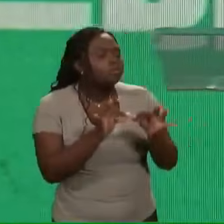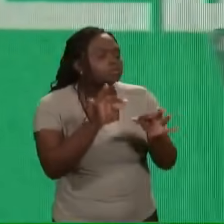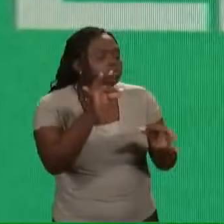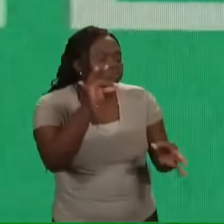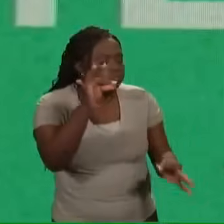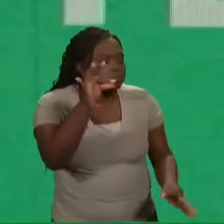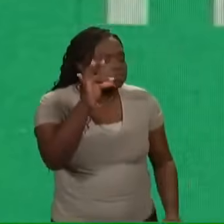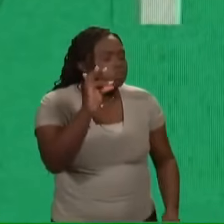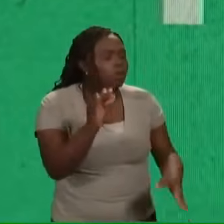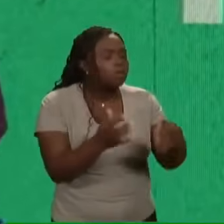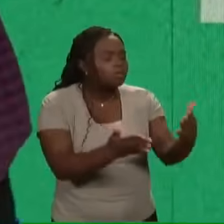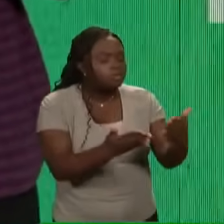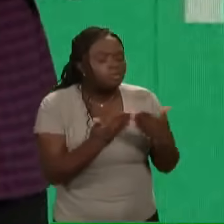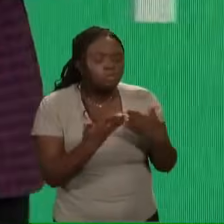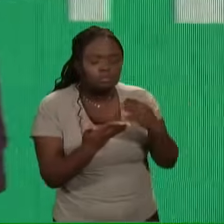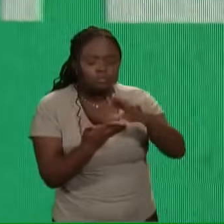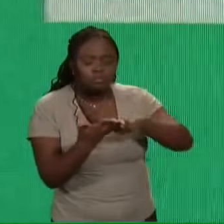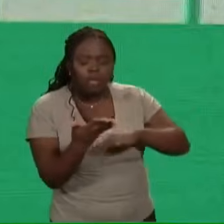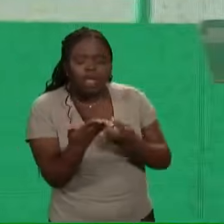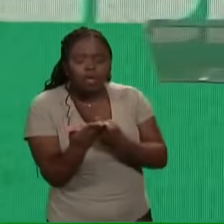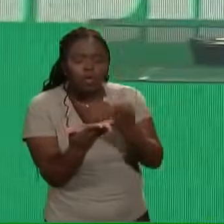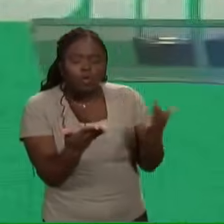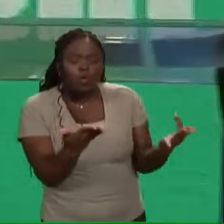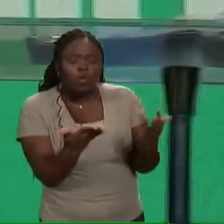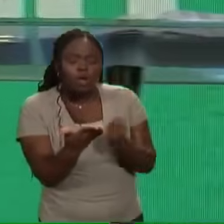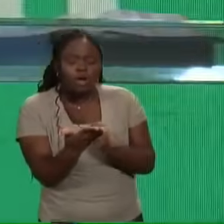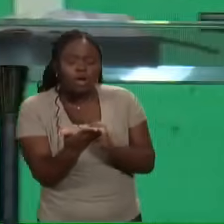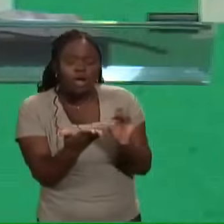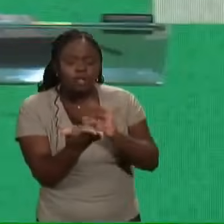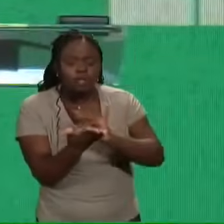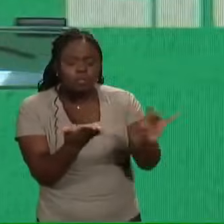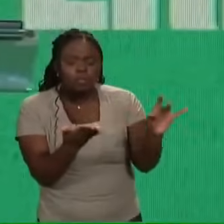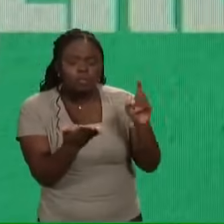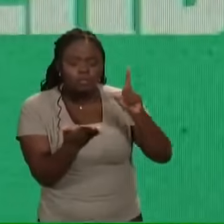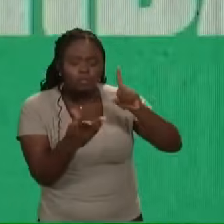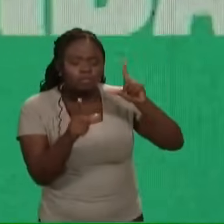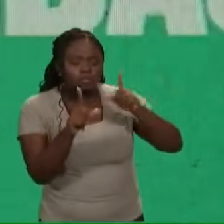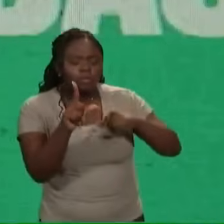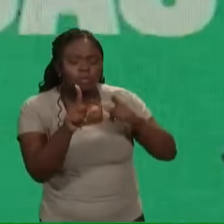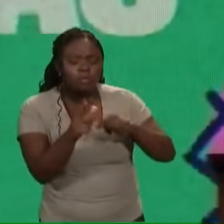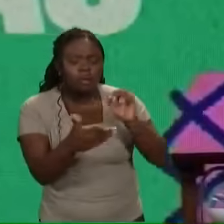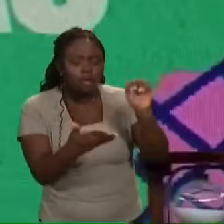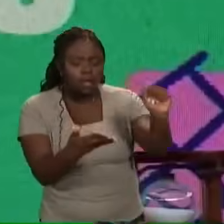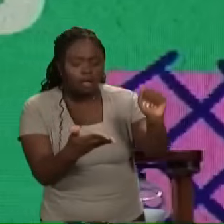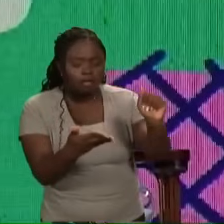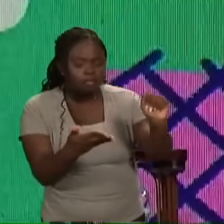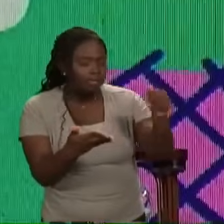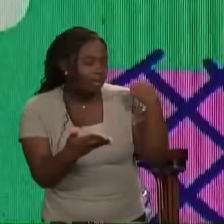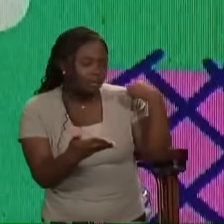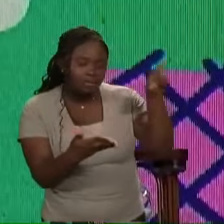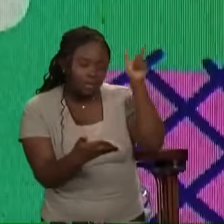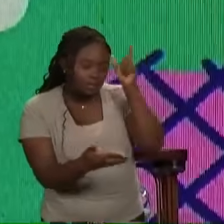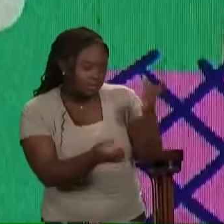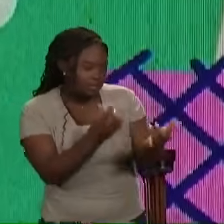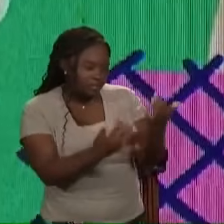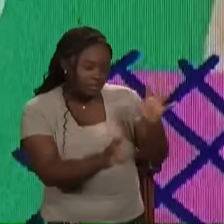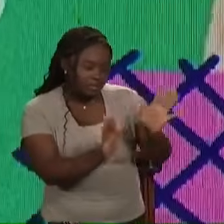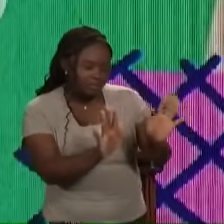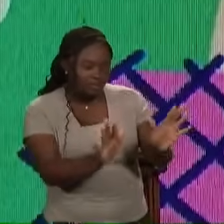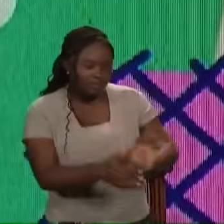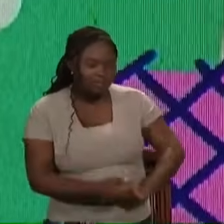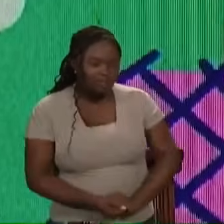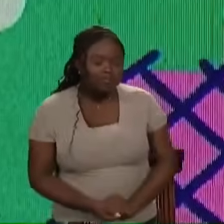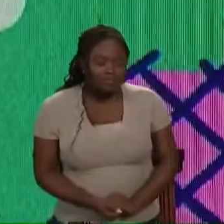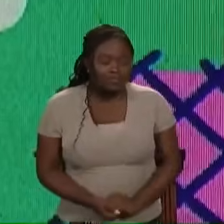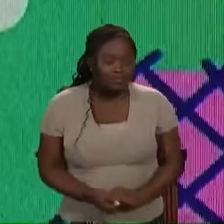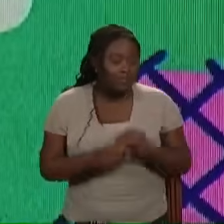aí. Puxa, me dá aqui. Quantos inimigos que ela tem com a letra A? Ih, só com a letra A, você já está no inferno, minha filha. O